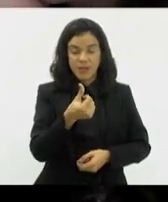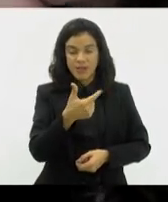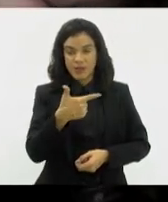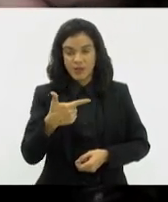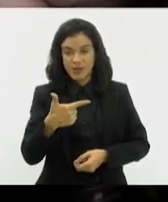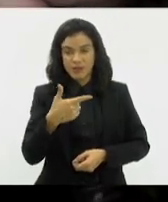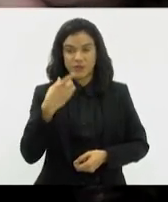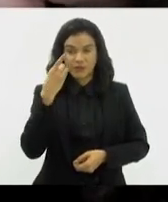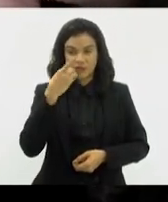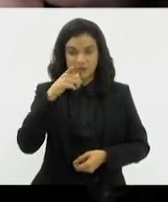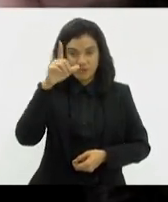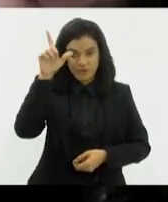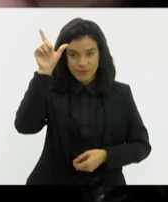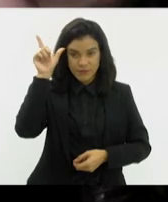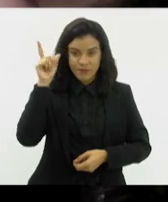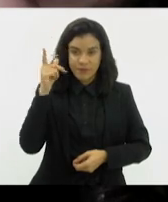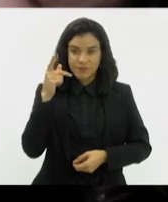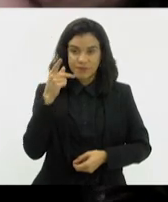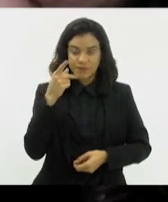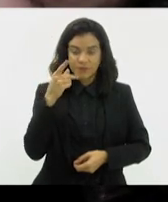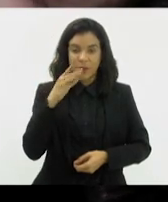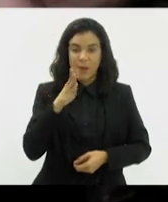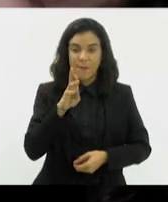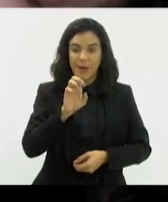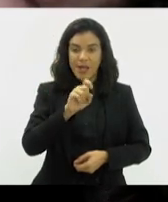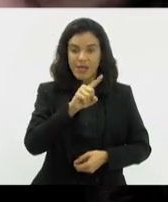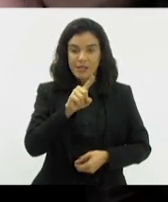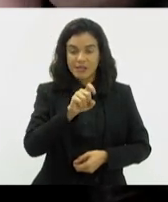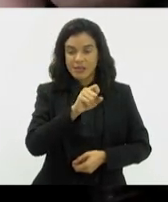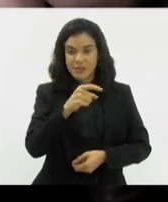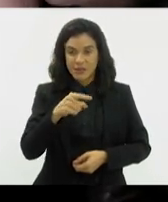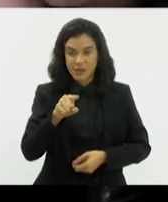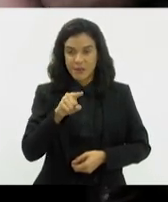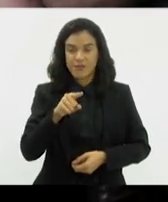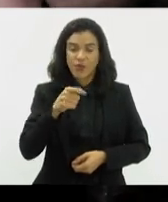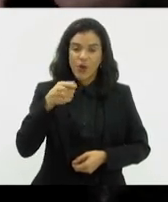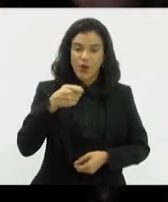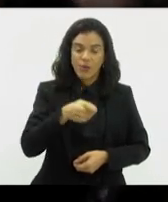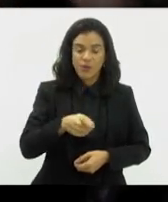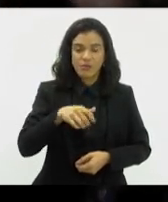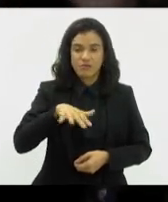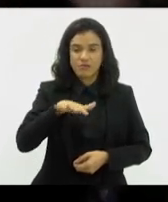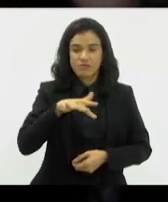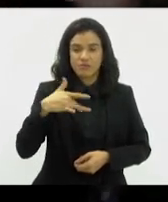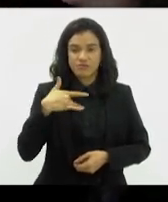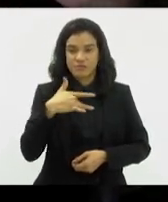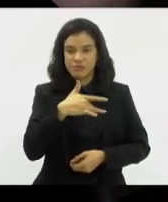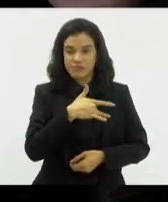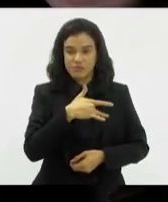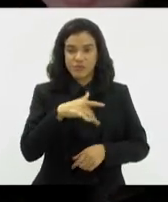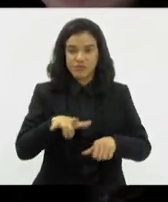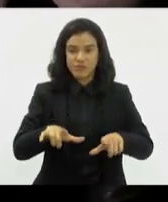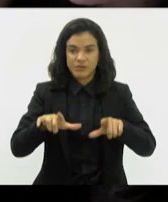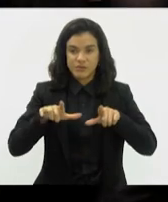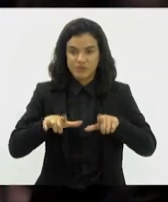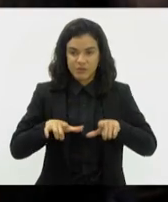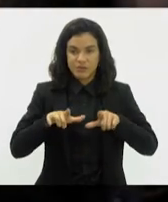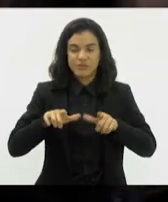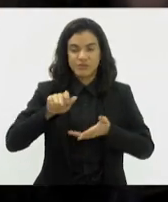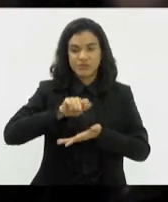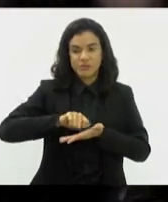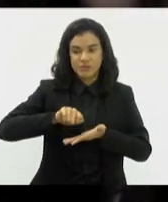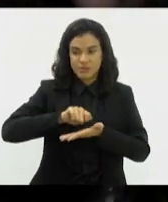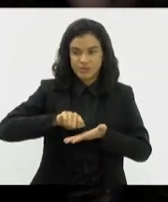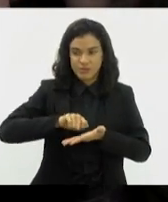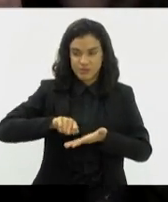1662/2023, da autoria do deputado Brazão, que obriga os estabelecimentos de saúde a adotar atestado médico digital e receita